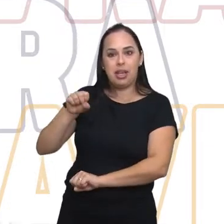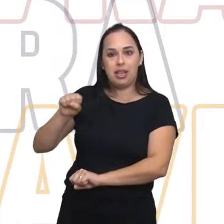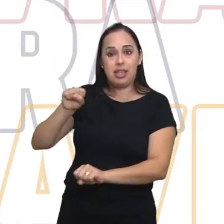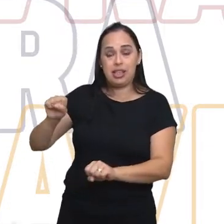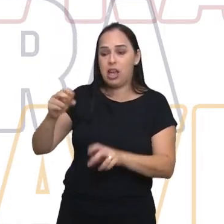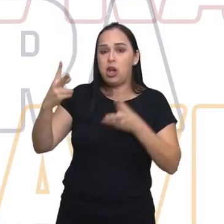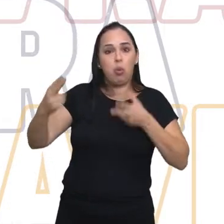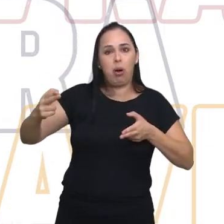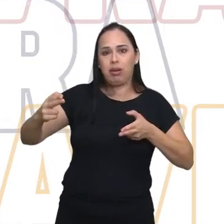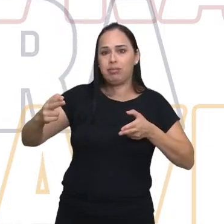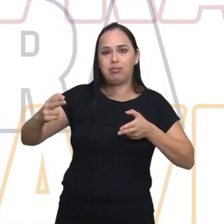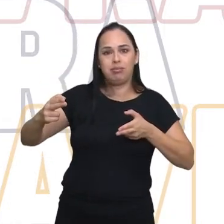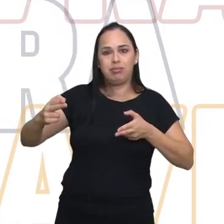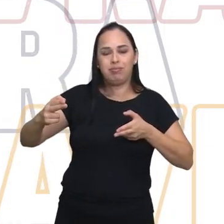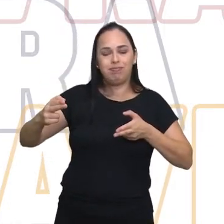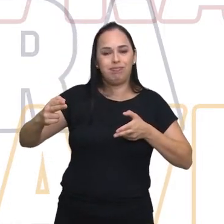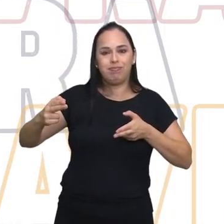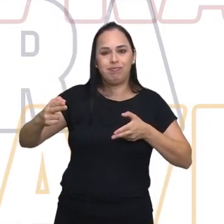do